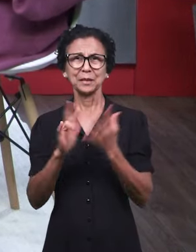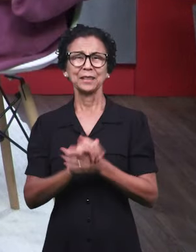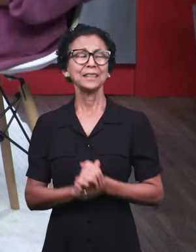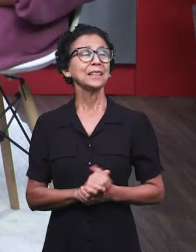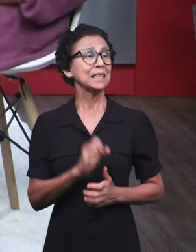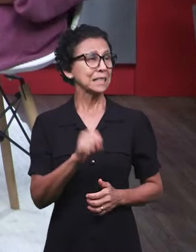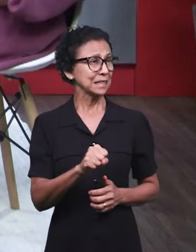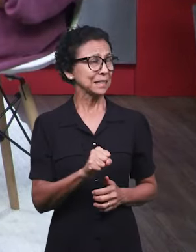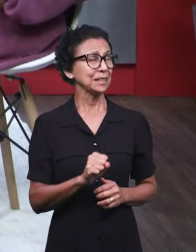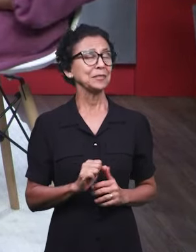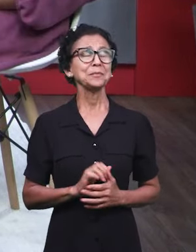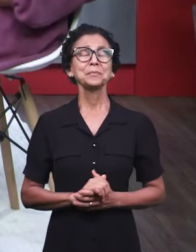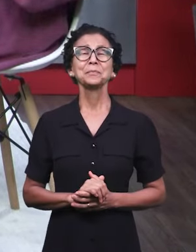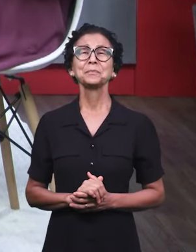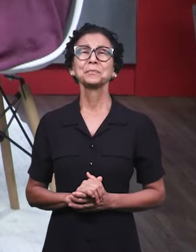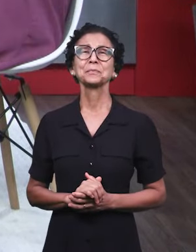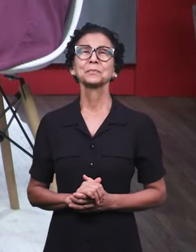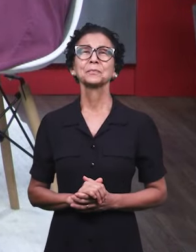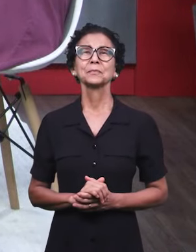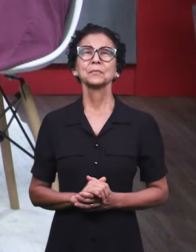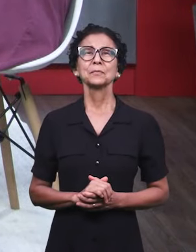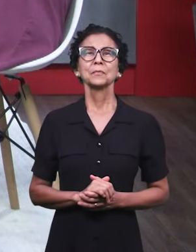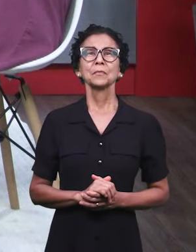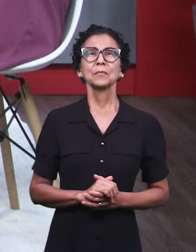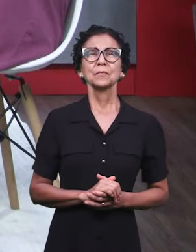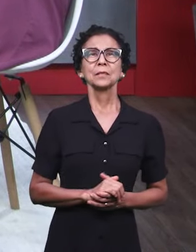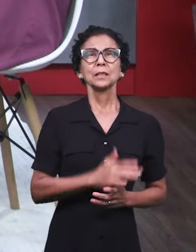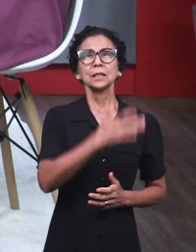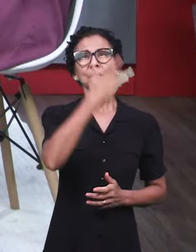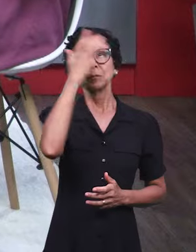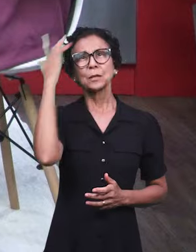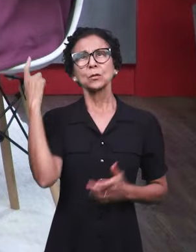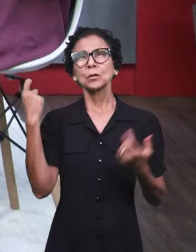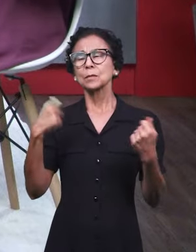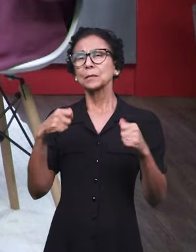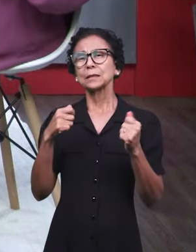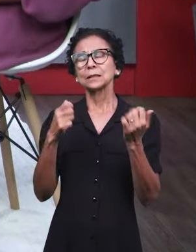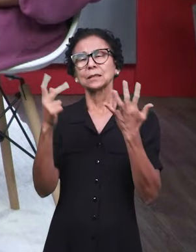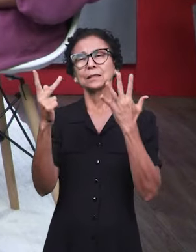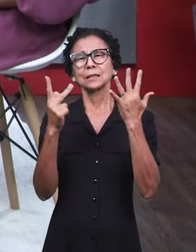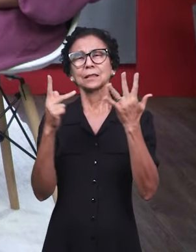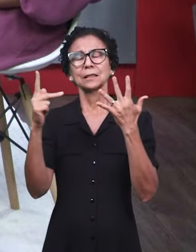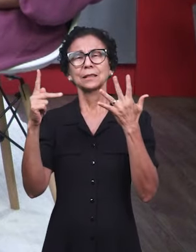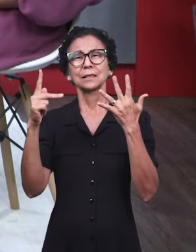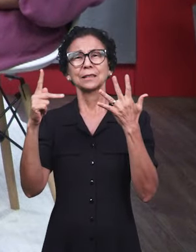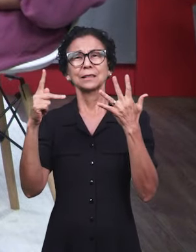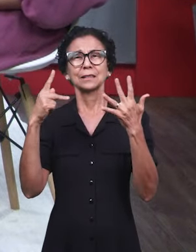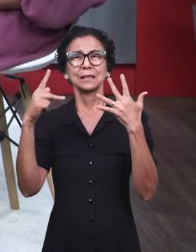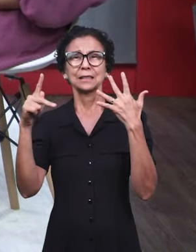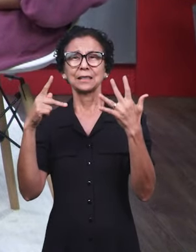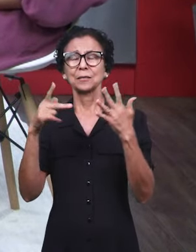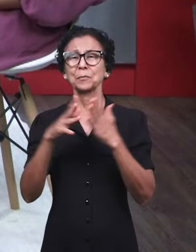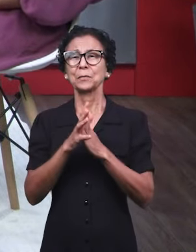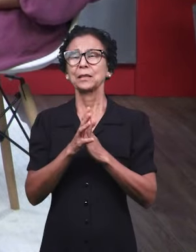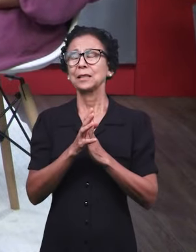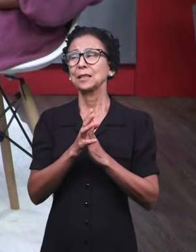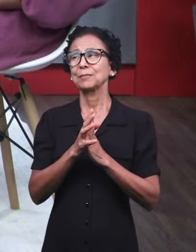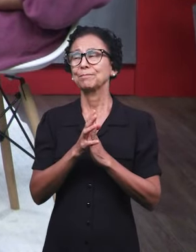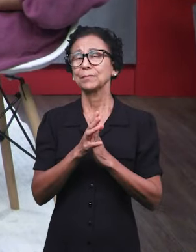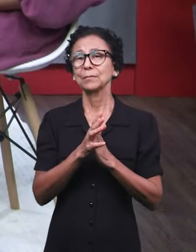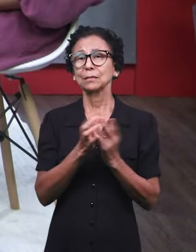faça terapia. E para pessoas que precisam de terapia, mas elas não têm condição financeira para